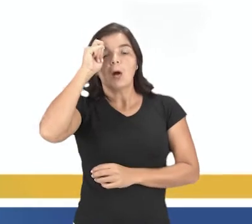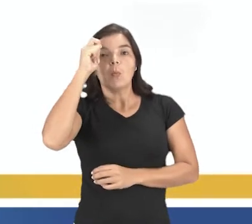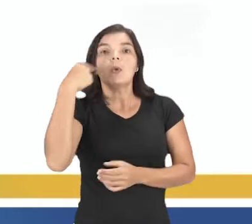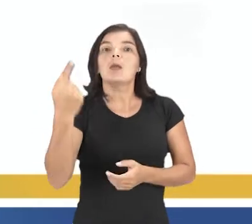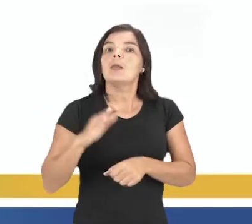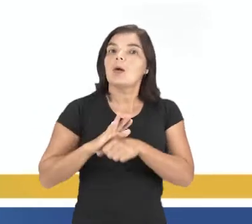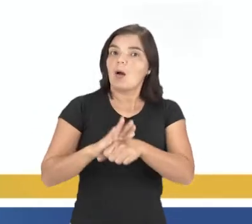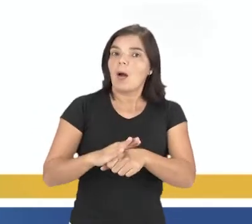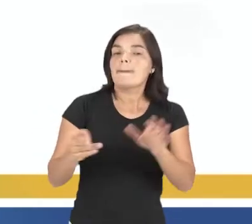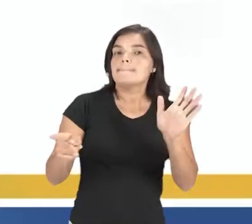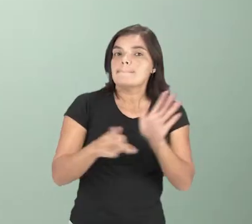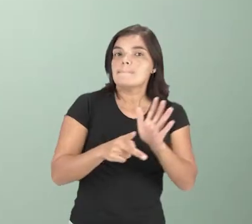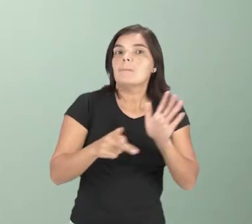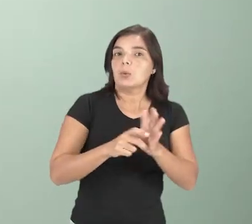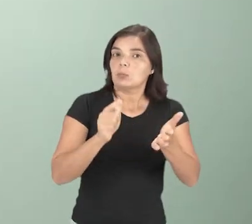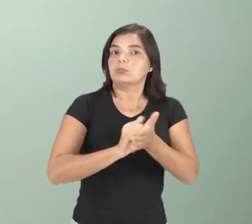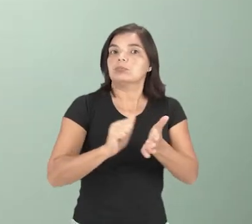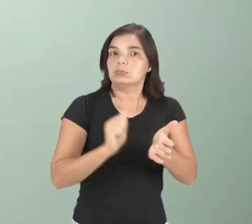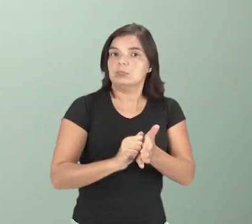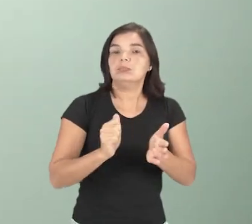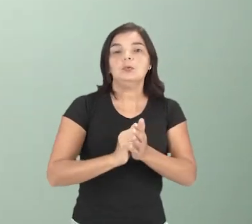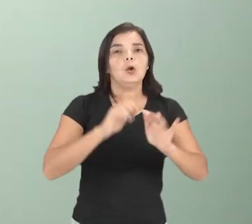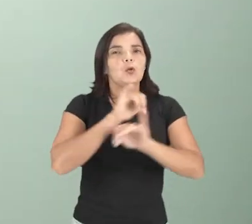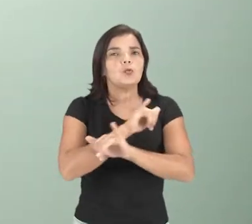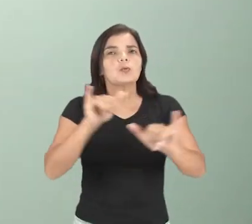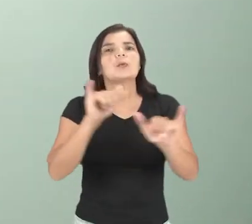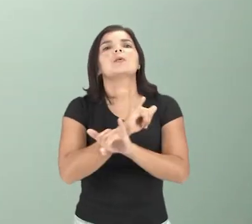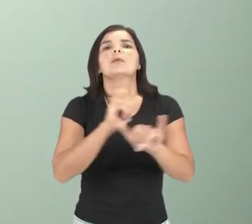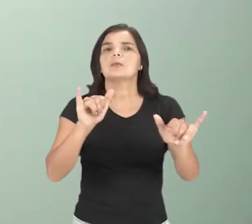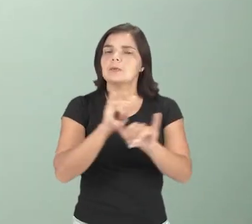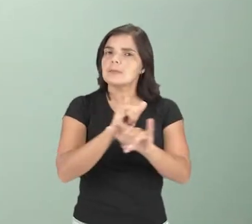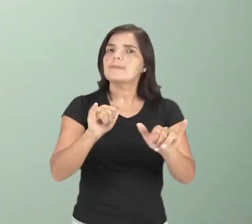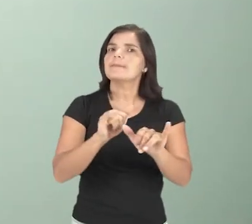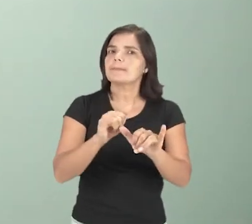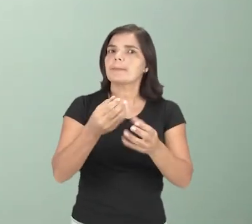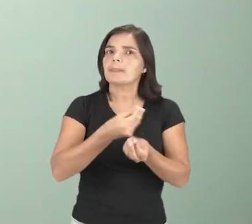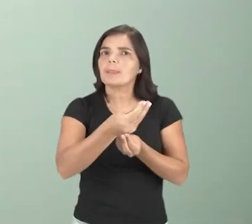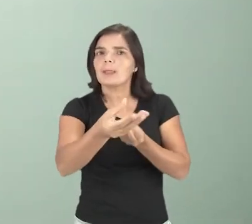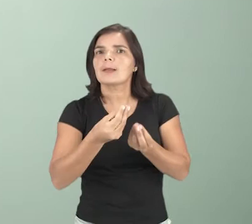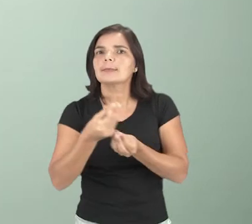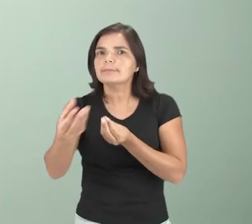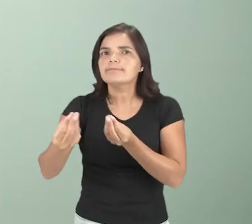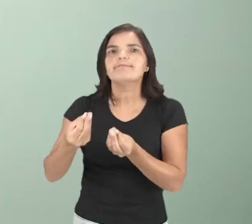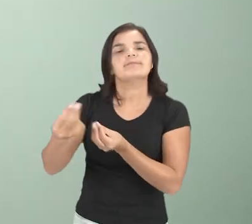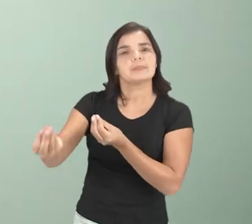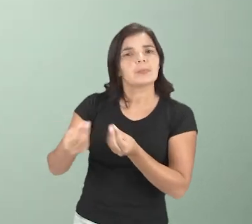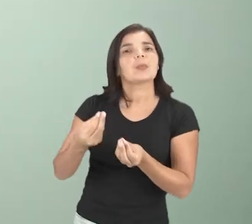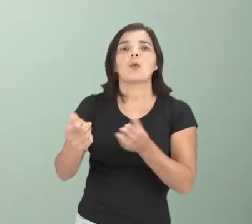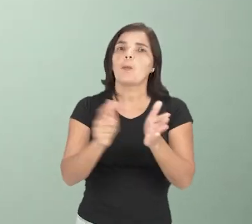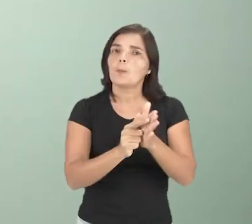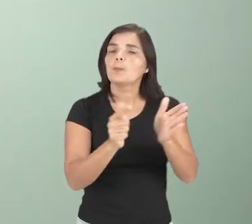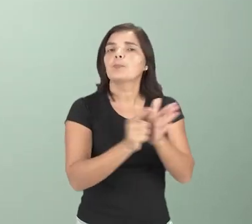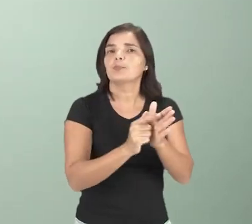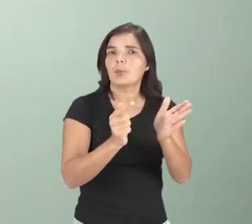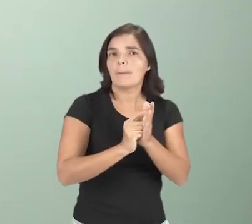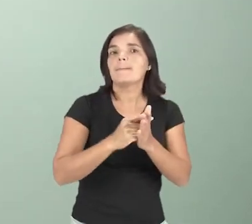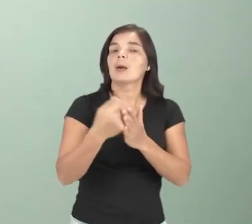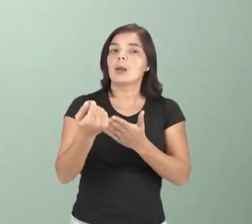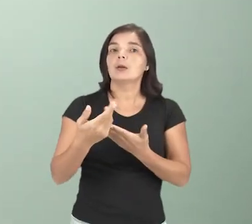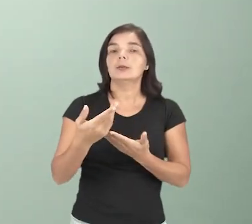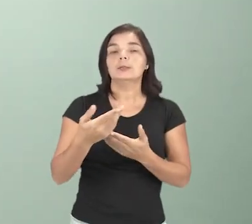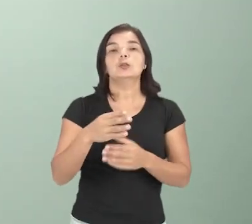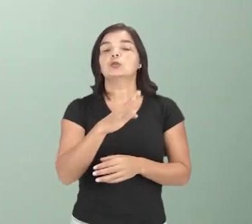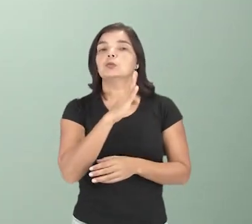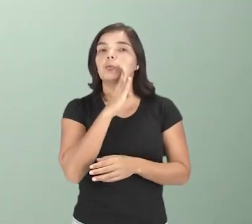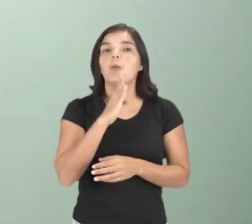que patrocinavam a própria arte. Eles divulgavam, eles iam ali de mão em mão, entregando ali nos bares,